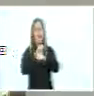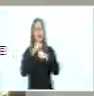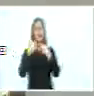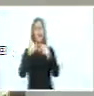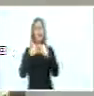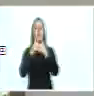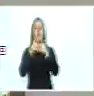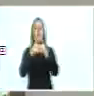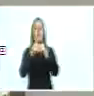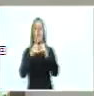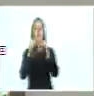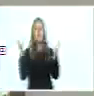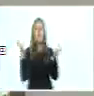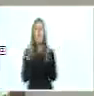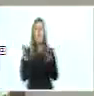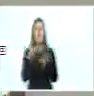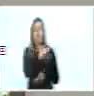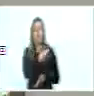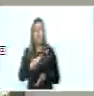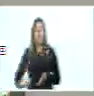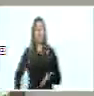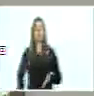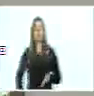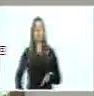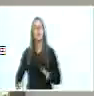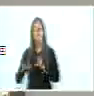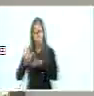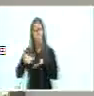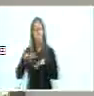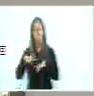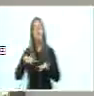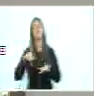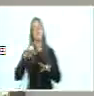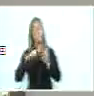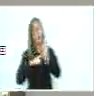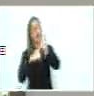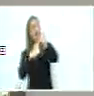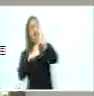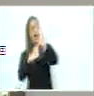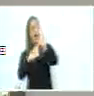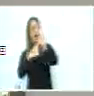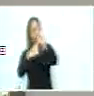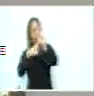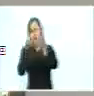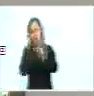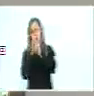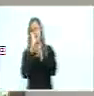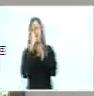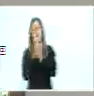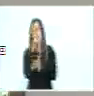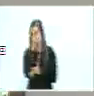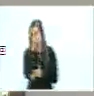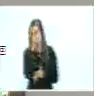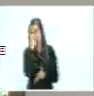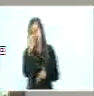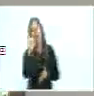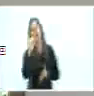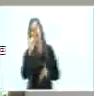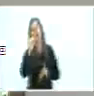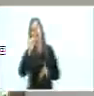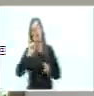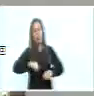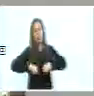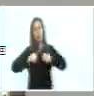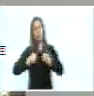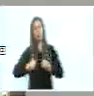excelentíssimo governador, estava lá o nosso movimento. Então, cada vez mais, nosso movimento está forte e nós estamos animados a